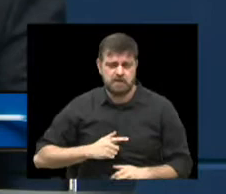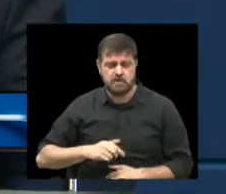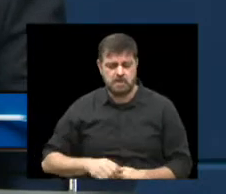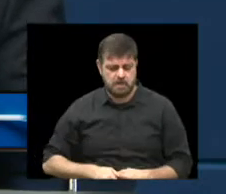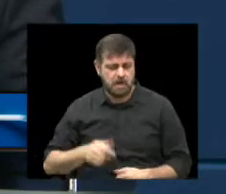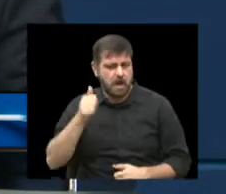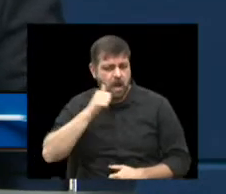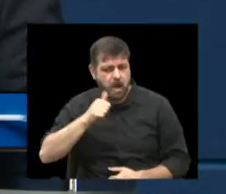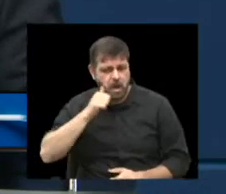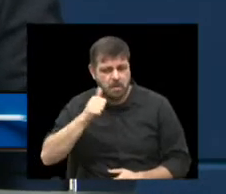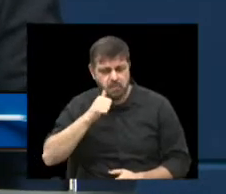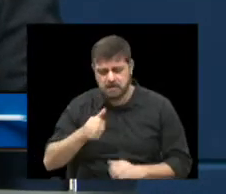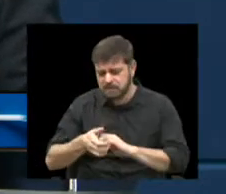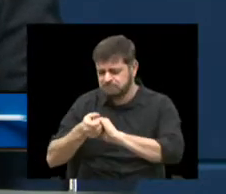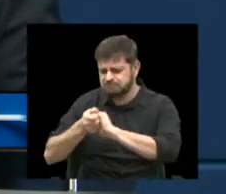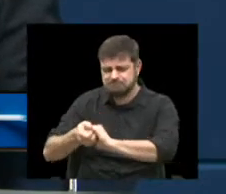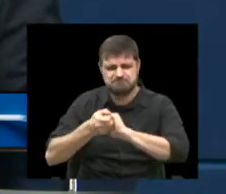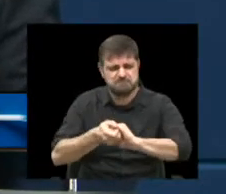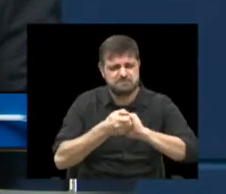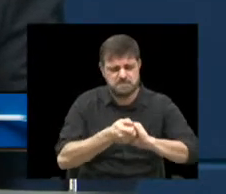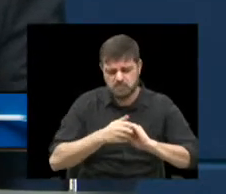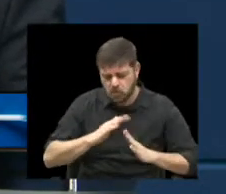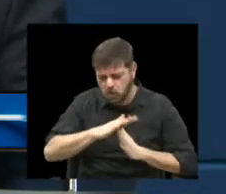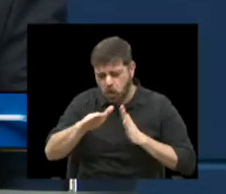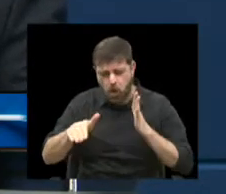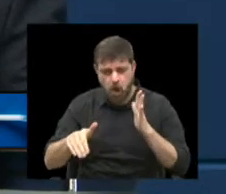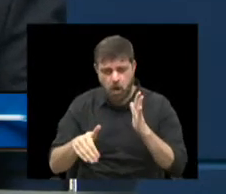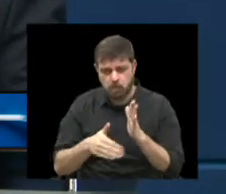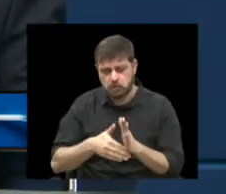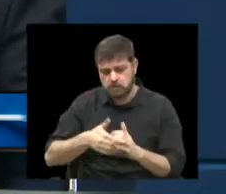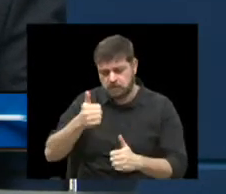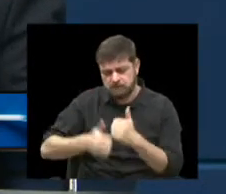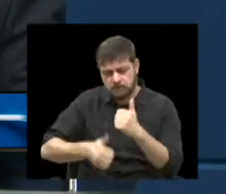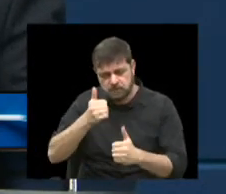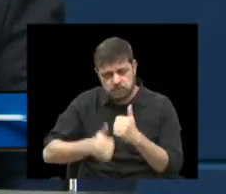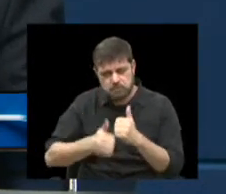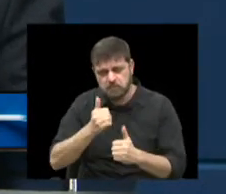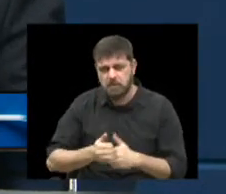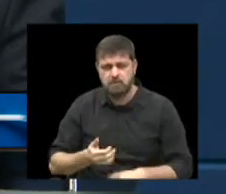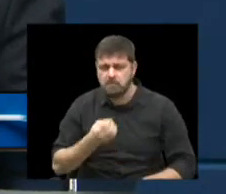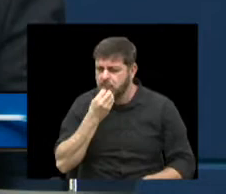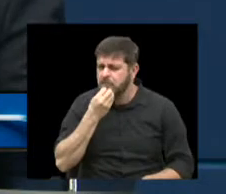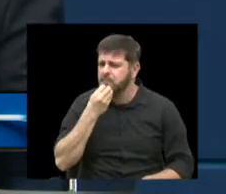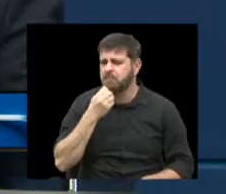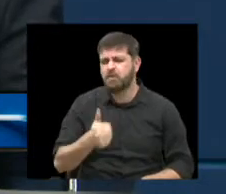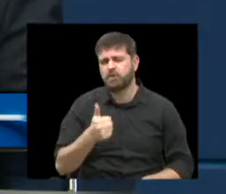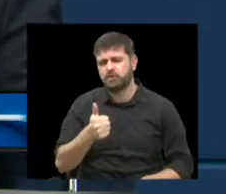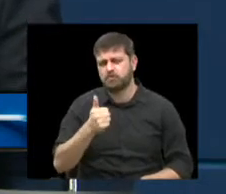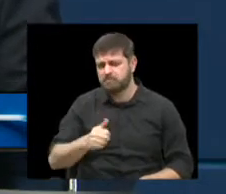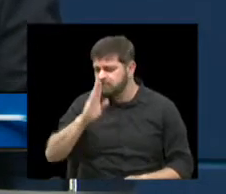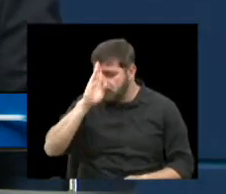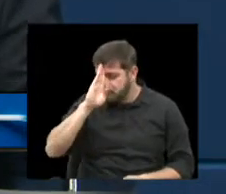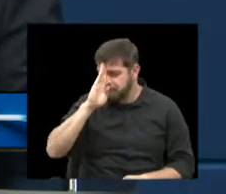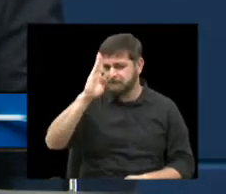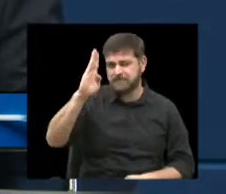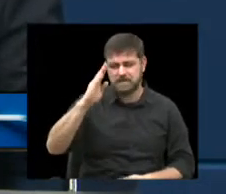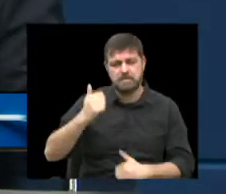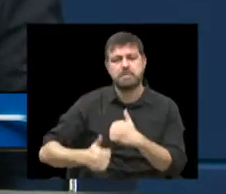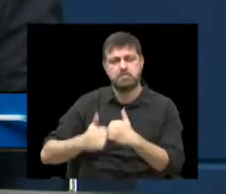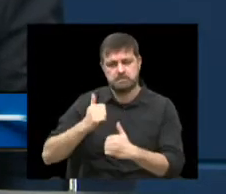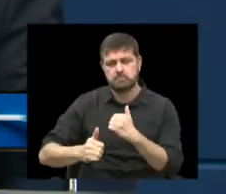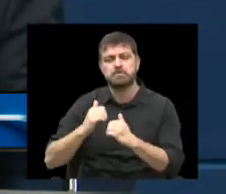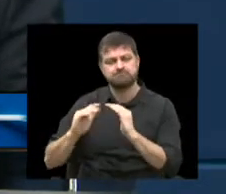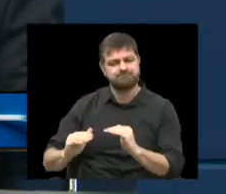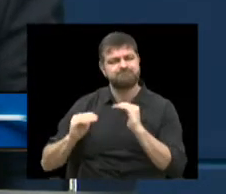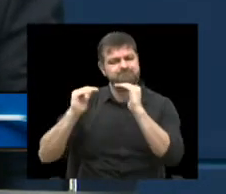Marcinha, meus parabéns para todas as jogadoras. É sempre muito bom colocar o esporte como prioridade.